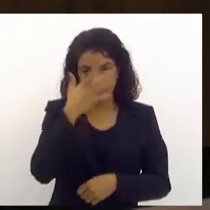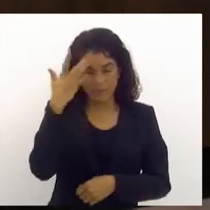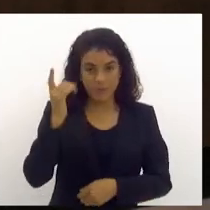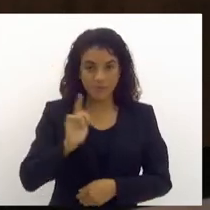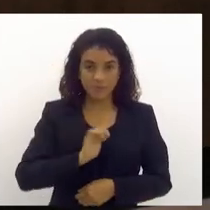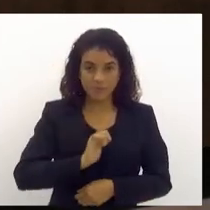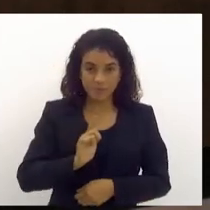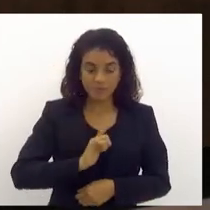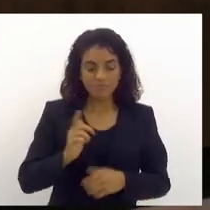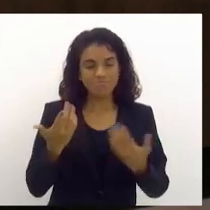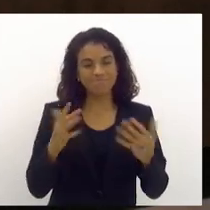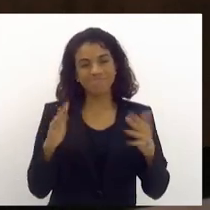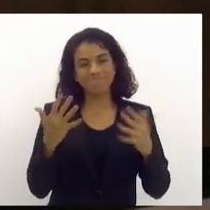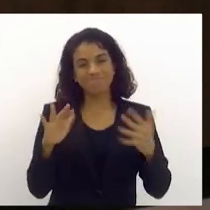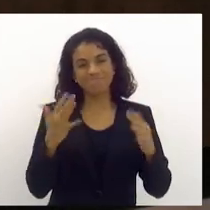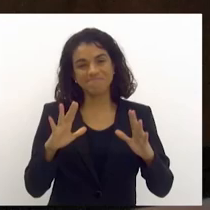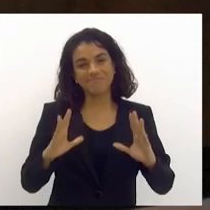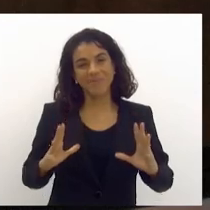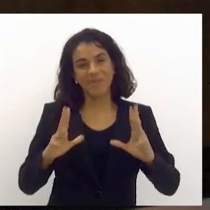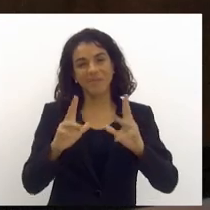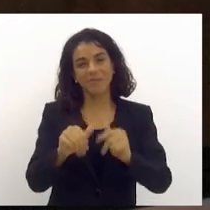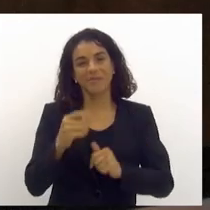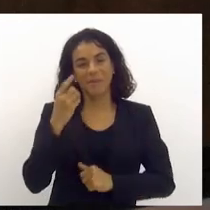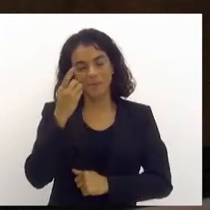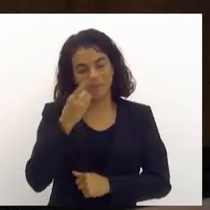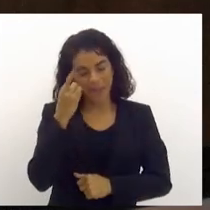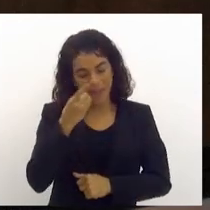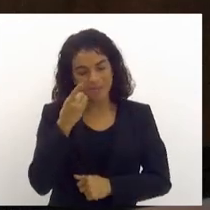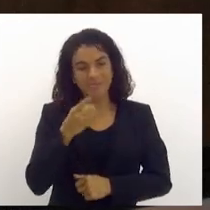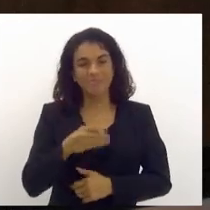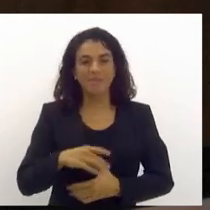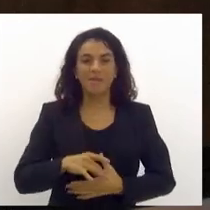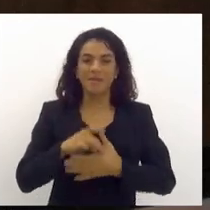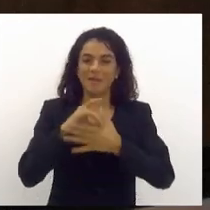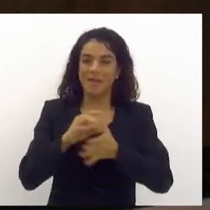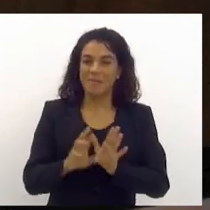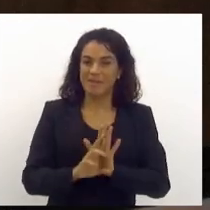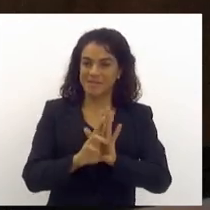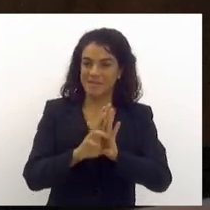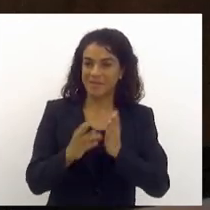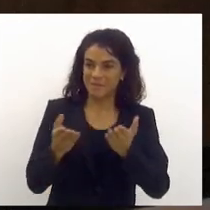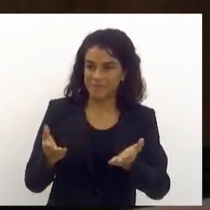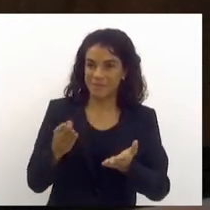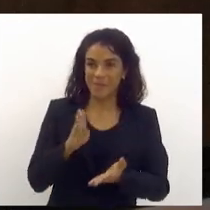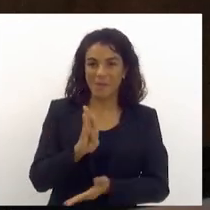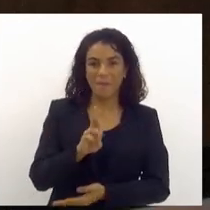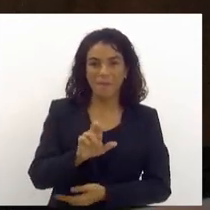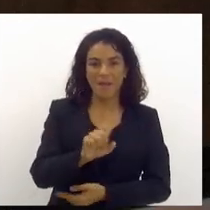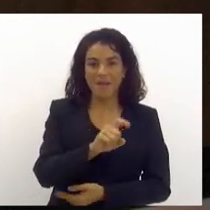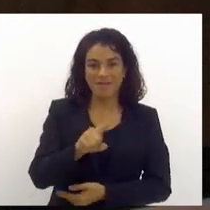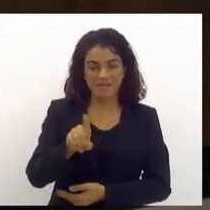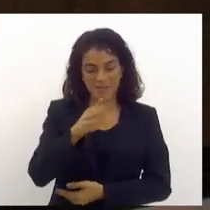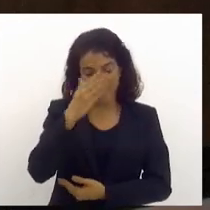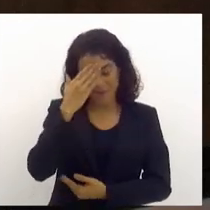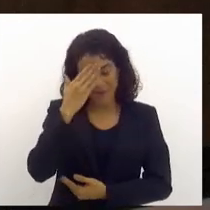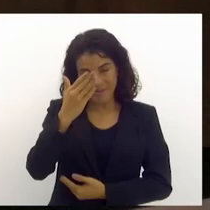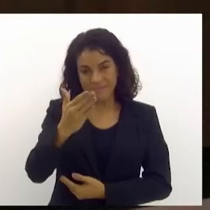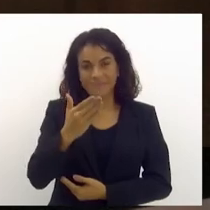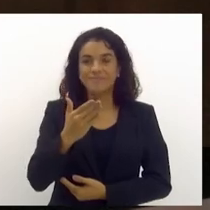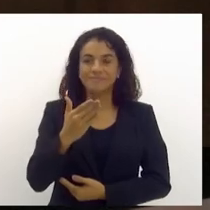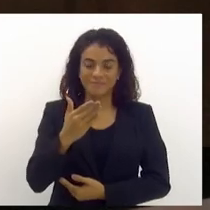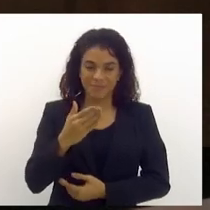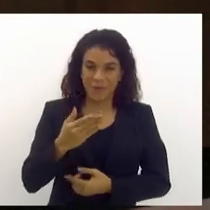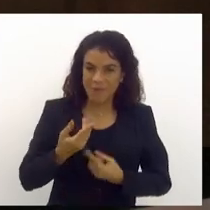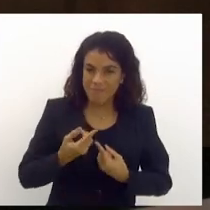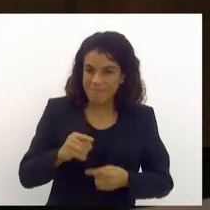Então, parabéns mais uma vez ao Parlamento na condução de Vossa Excelência. E, Brazão, eu aceito o muito obrigado por eu ter feito a